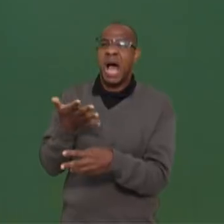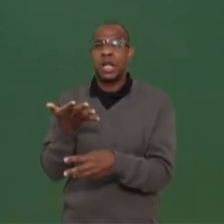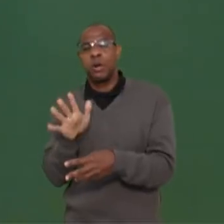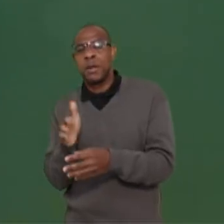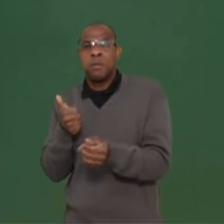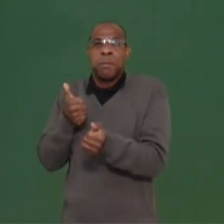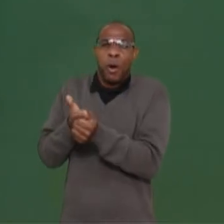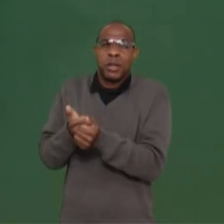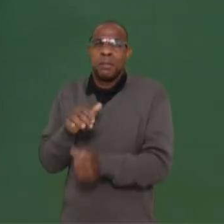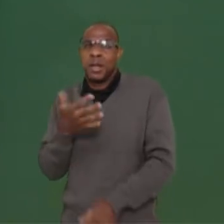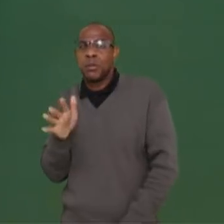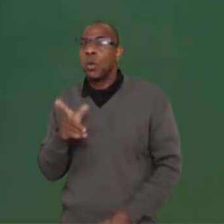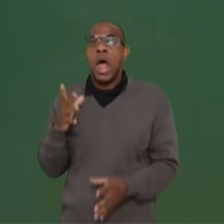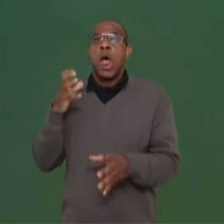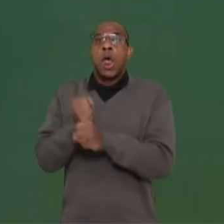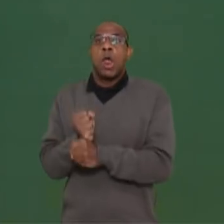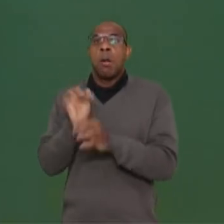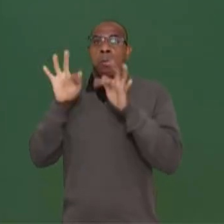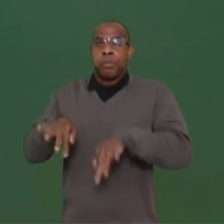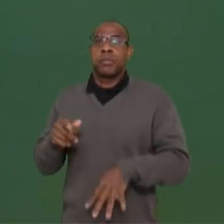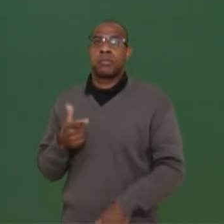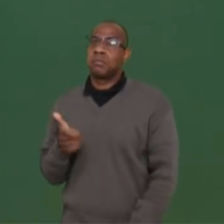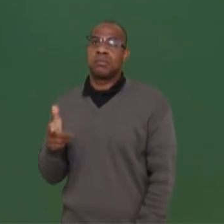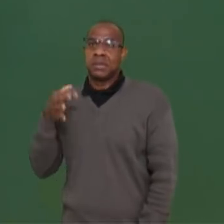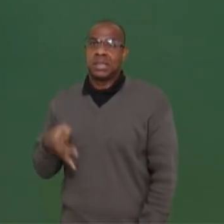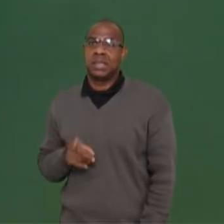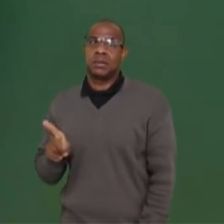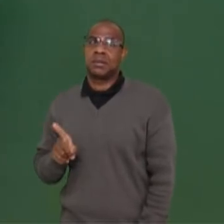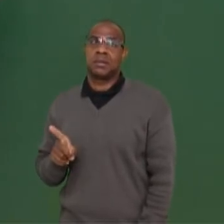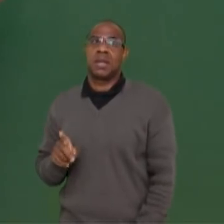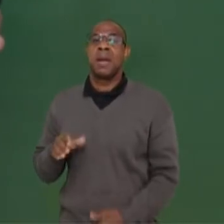Não é a totalidade. Tá?